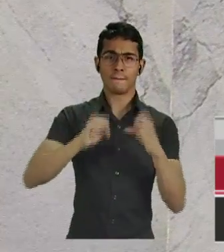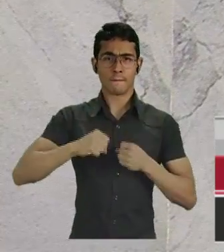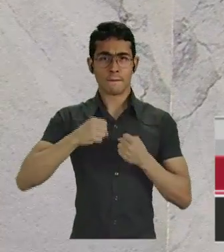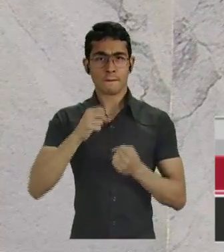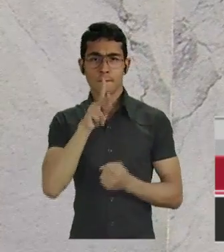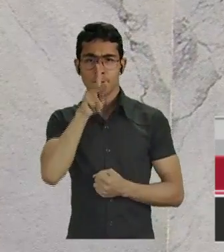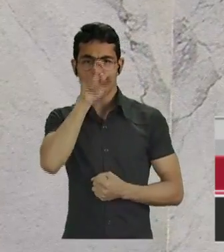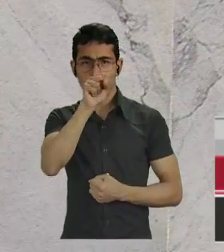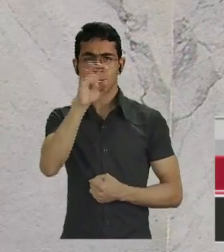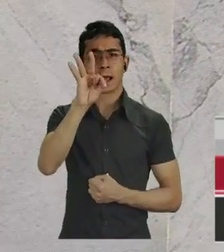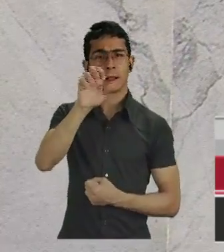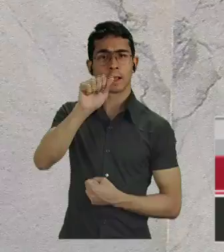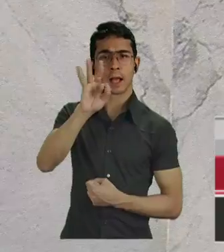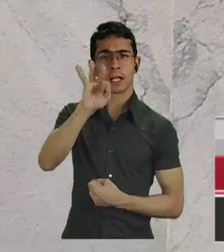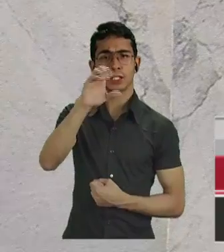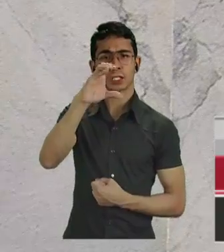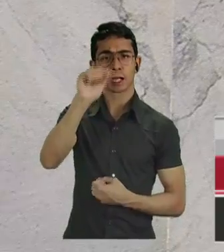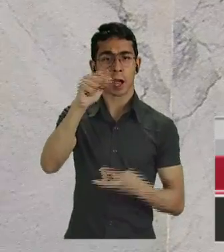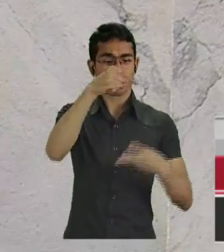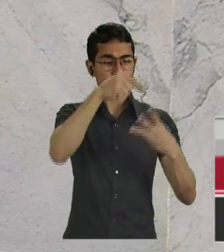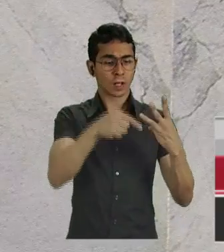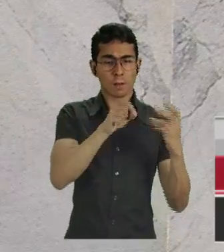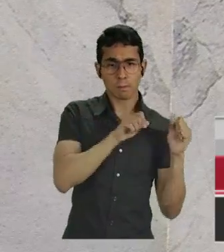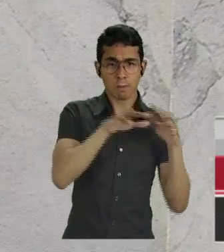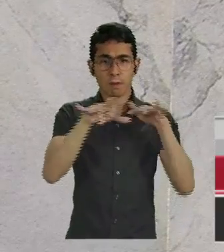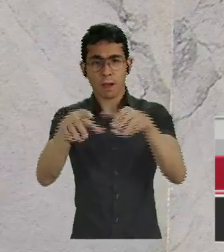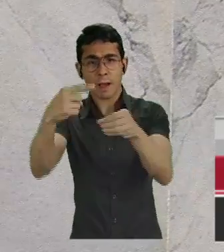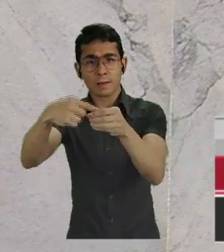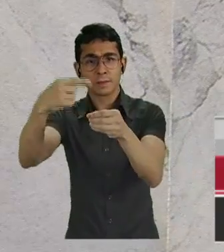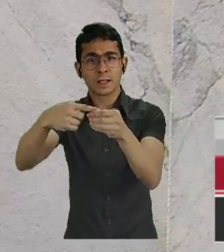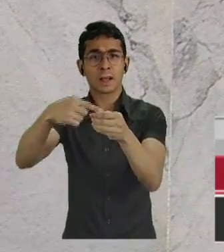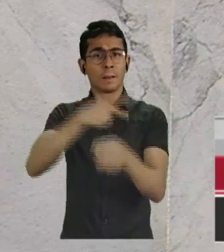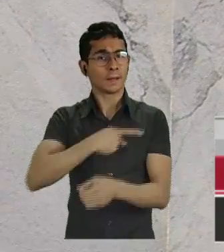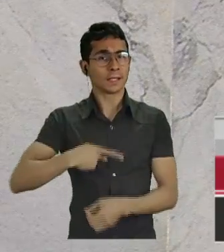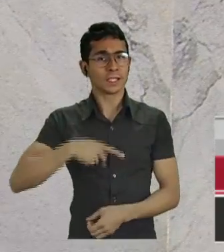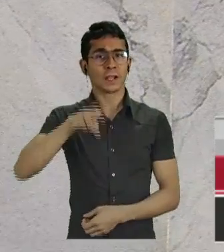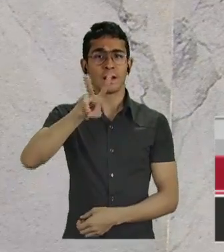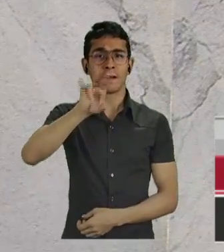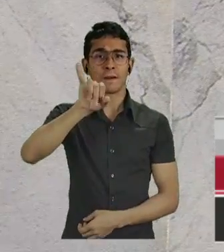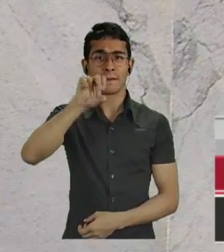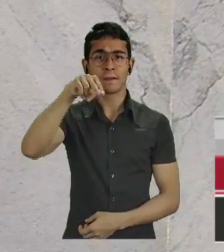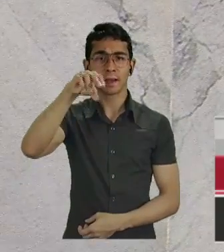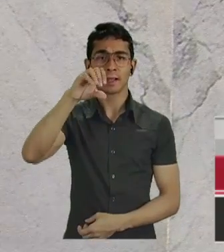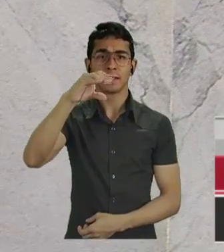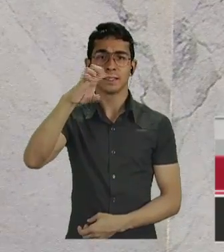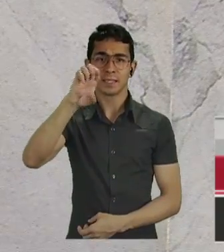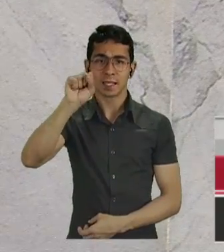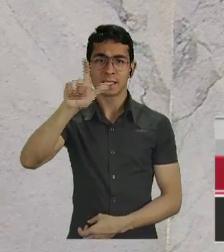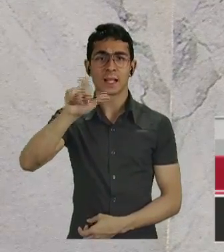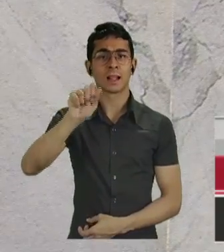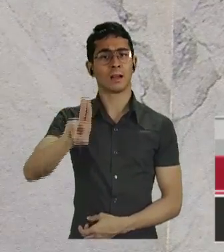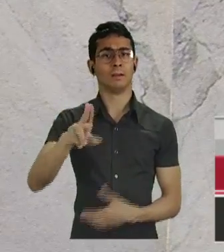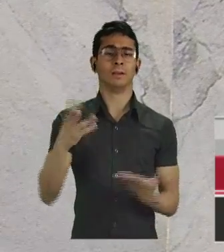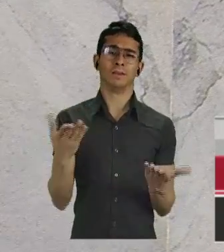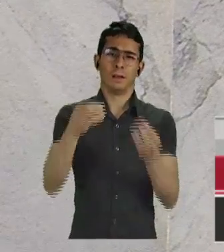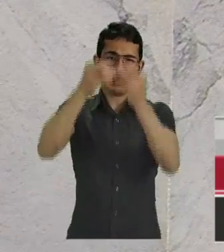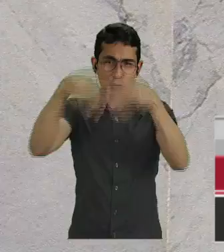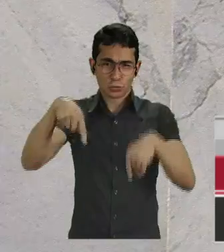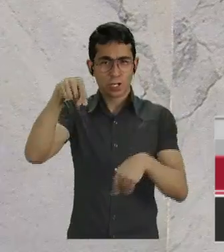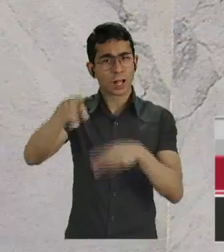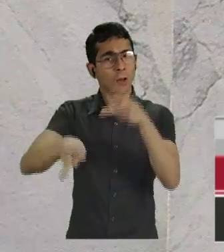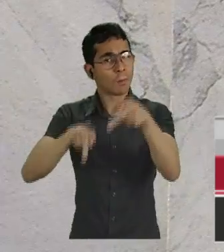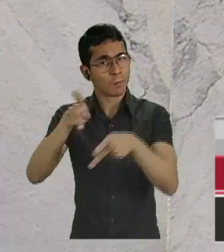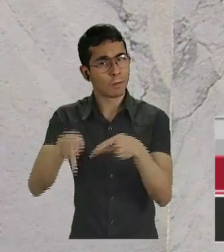estritamente na cidade na região de presidente venceslau que prejudica toda a população portanto a cidade de são paulo está sem viatura